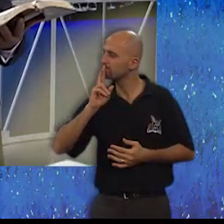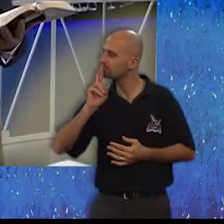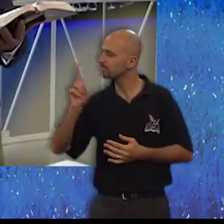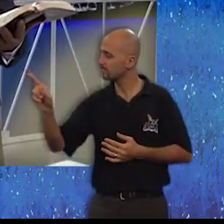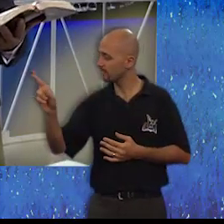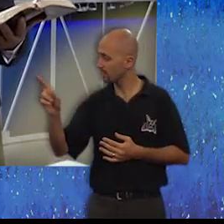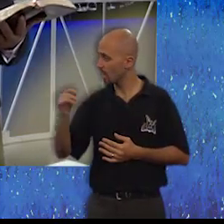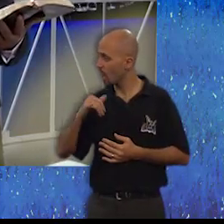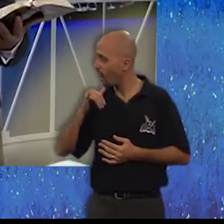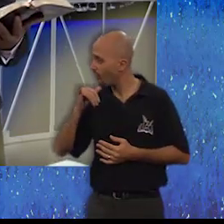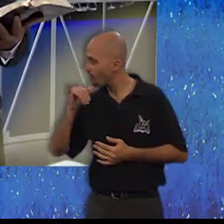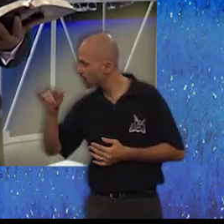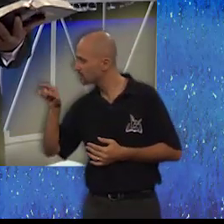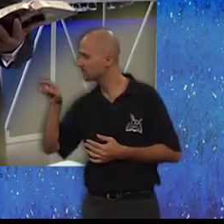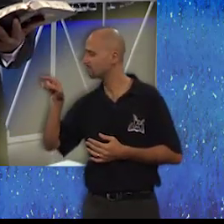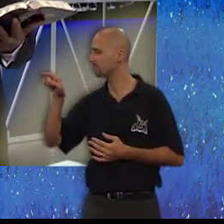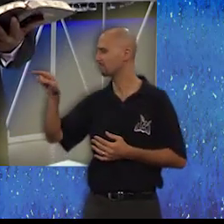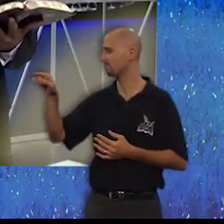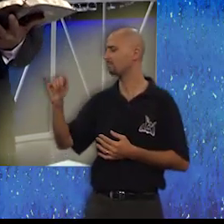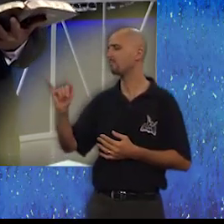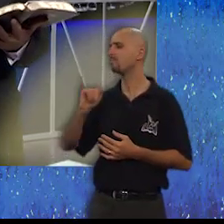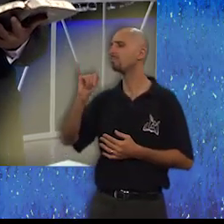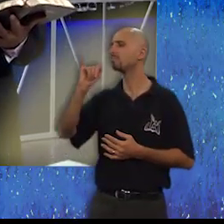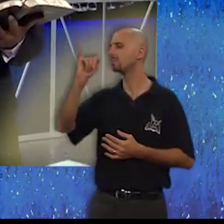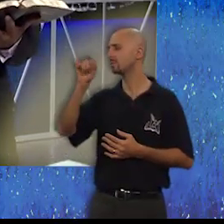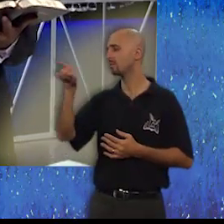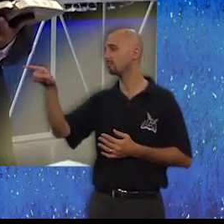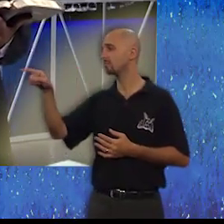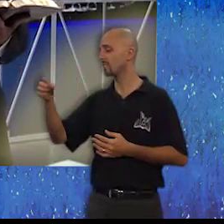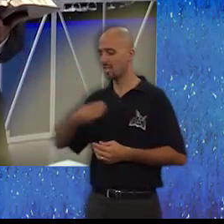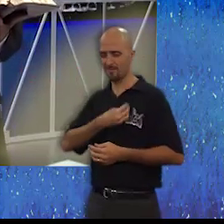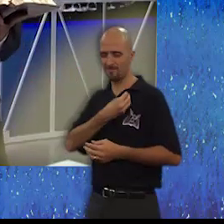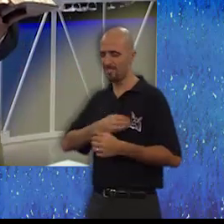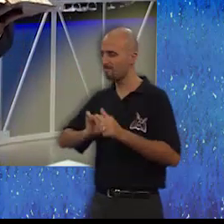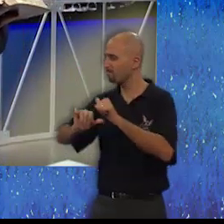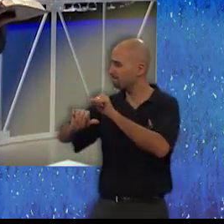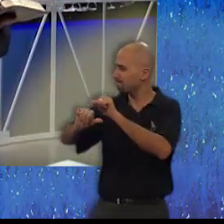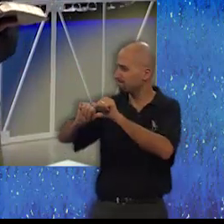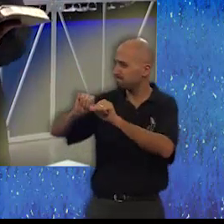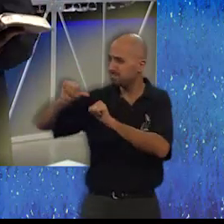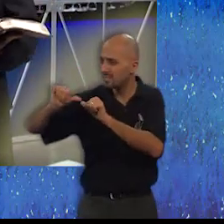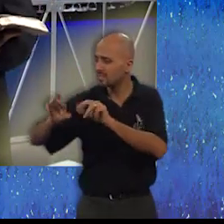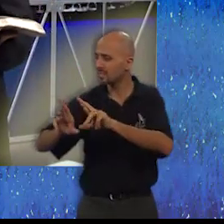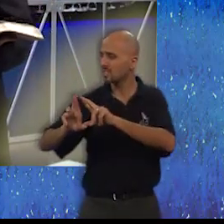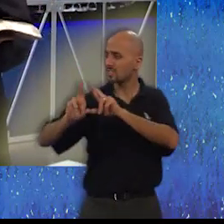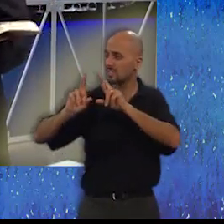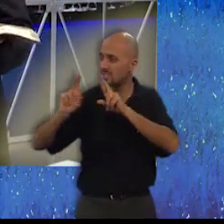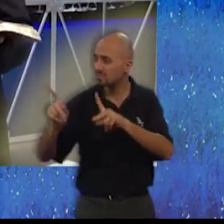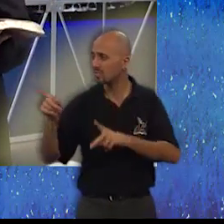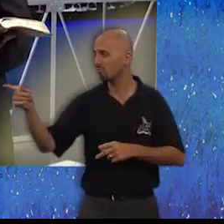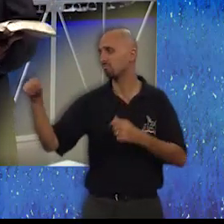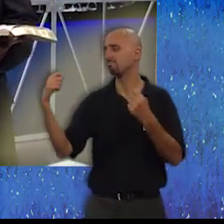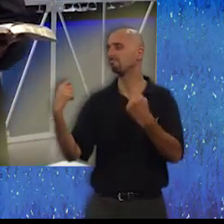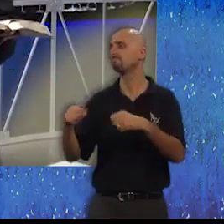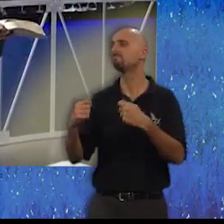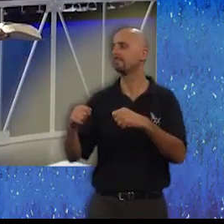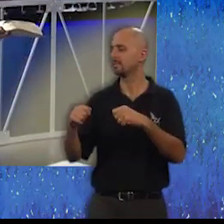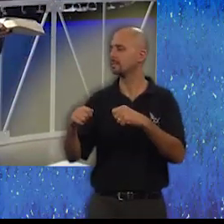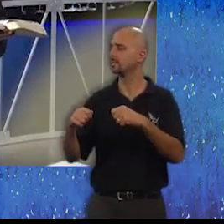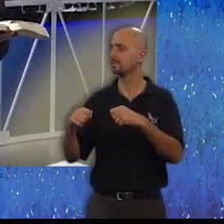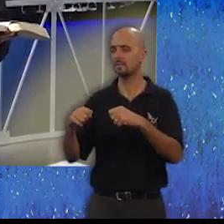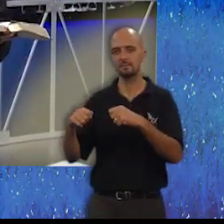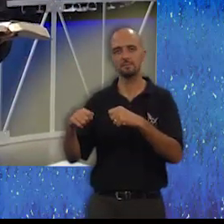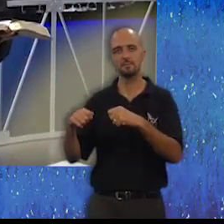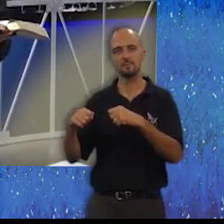respondeu Jesus: em verdade te digo, que se alguém não nascer de novo, não pode ver o reino de Deus. E Jesus